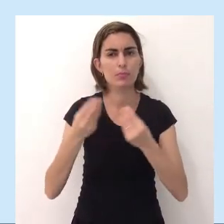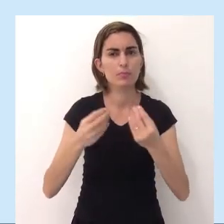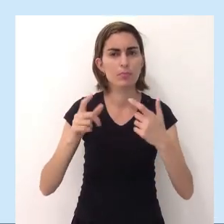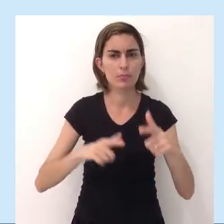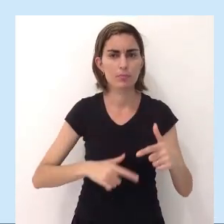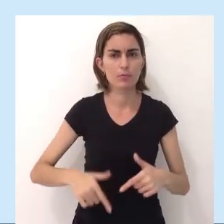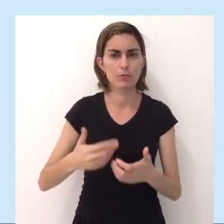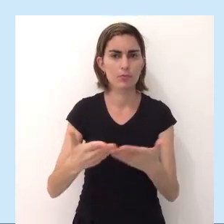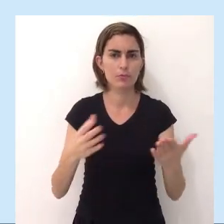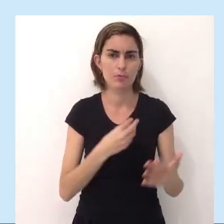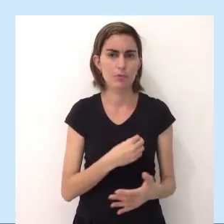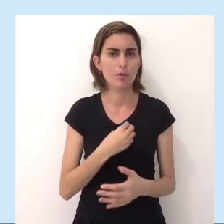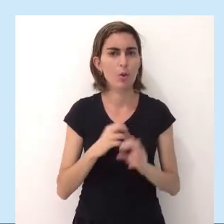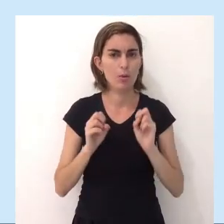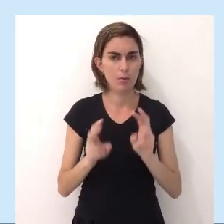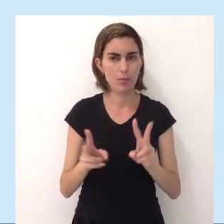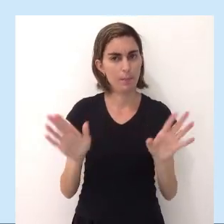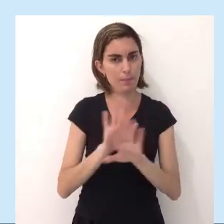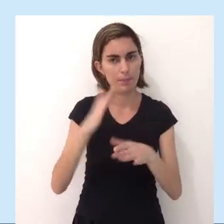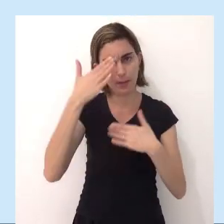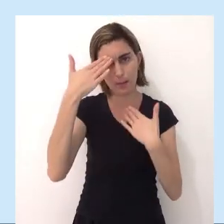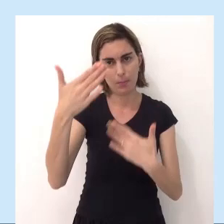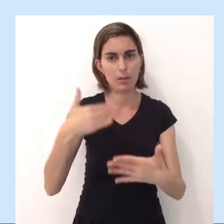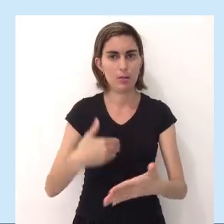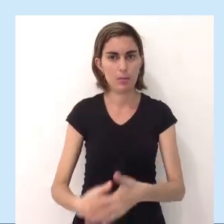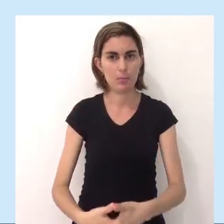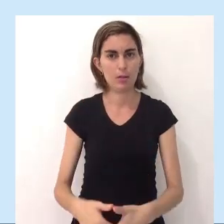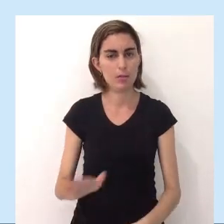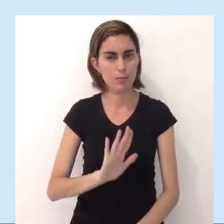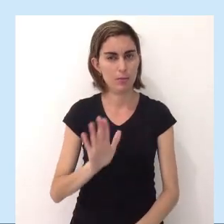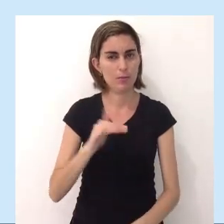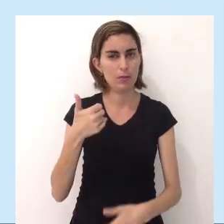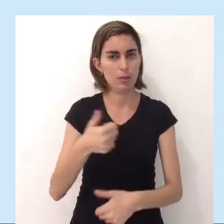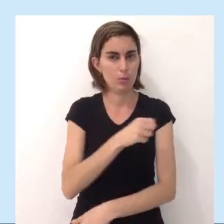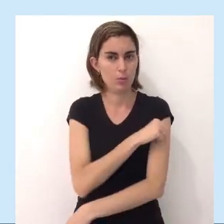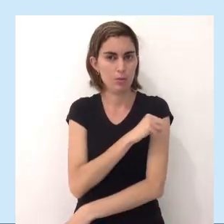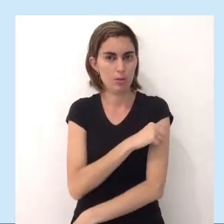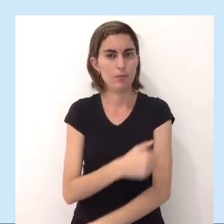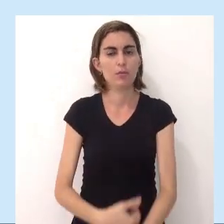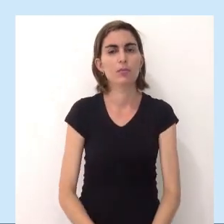o espaço em que vocês vivem, ok? Obrigado e até a próxima. Valeu, você que está voando.